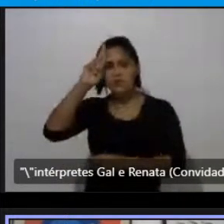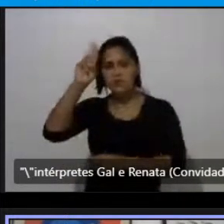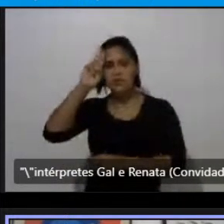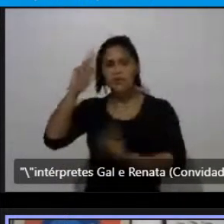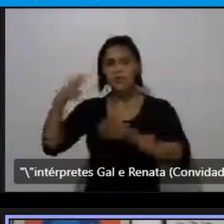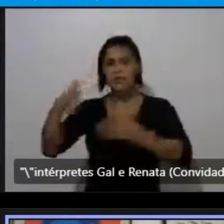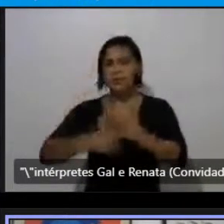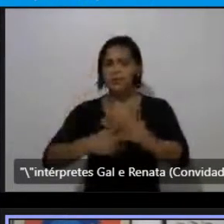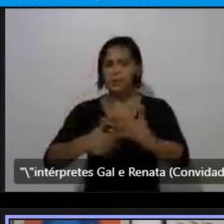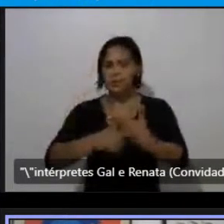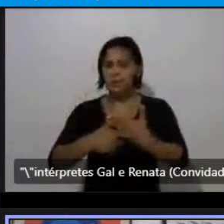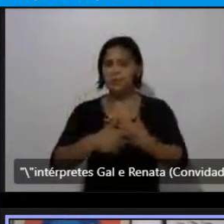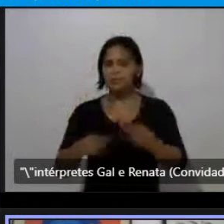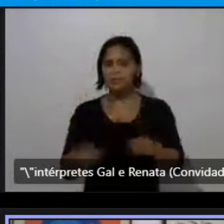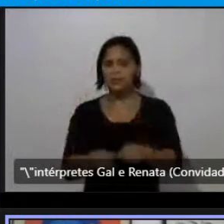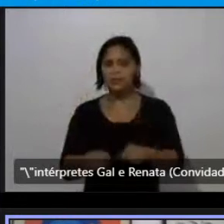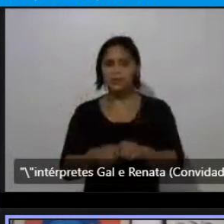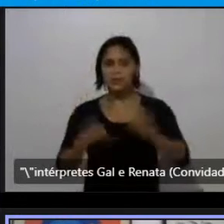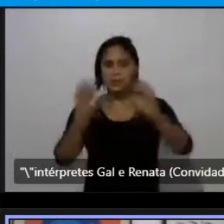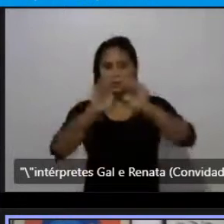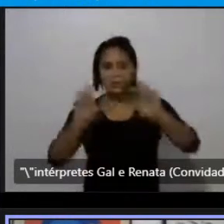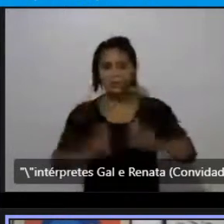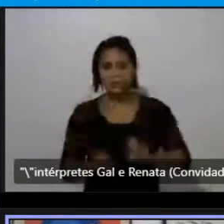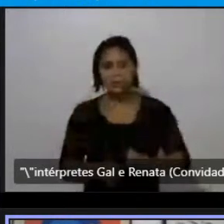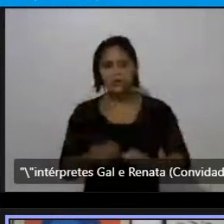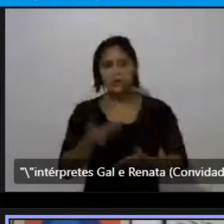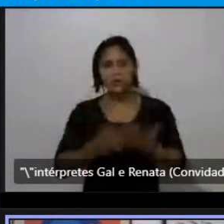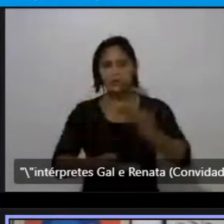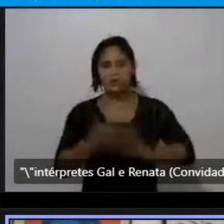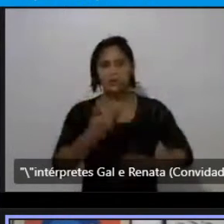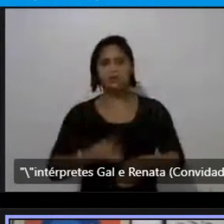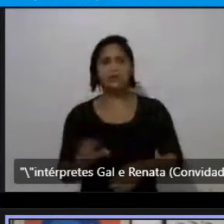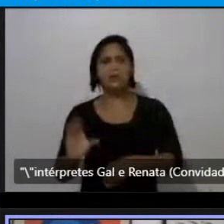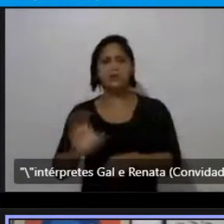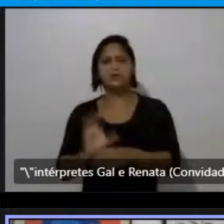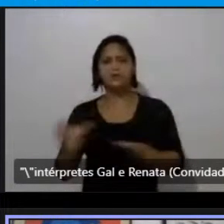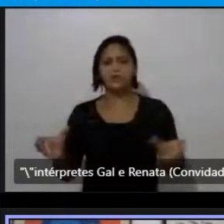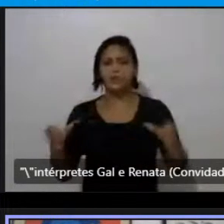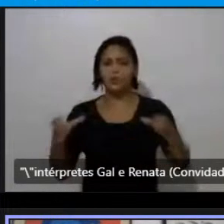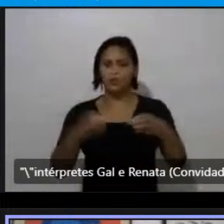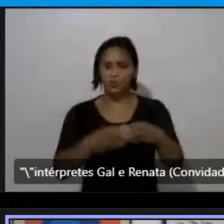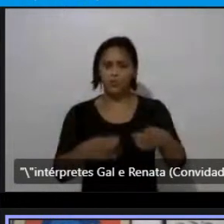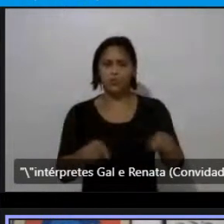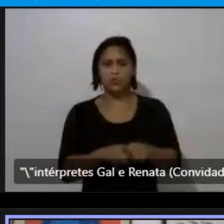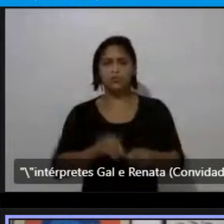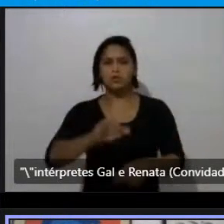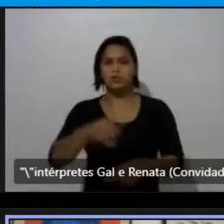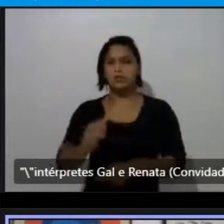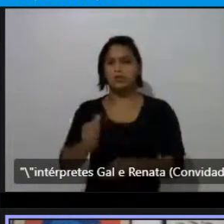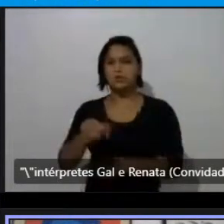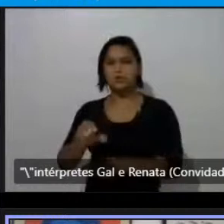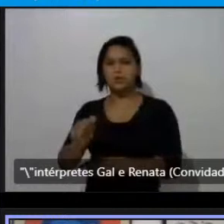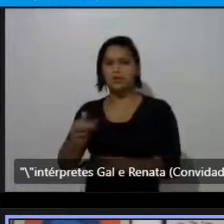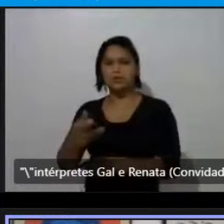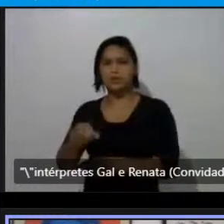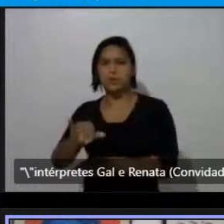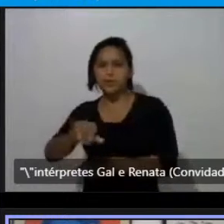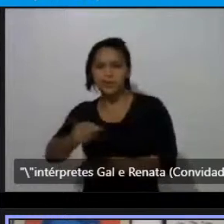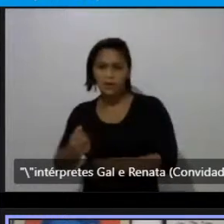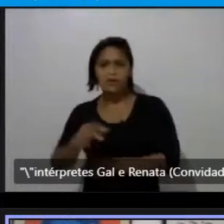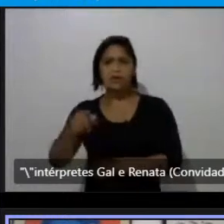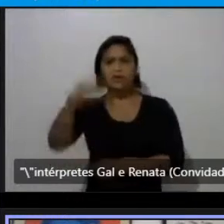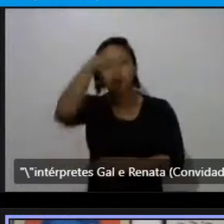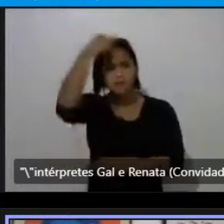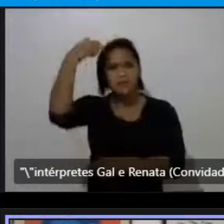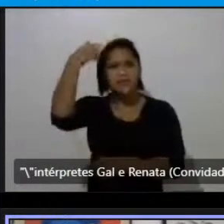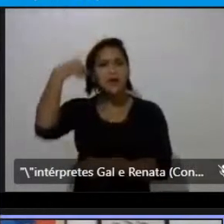papel da universidade, essa estrutura, né, através de alguns coletivos, aqui o coletivo Nandi, de de Jacareí, coletivo Comunadeza de São José